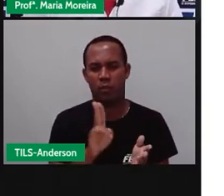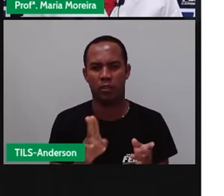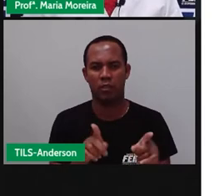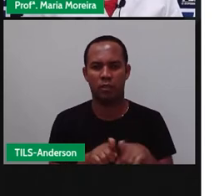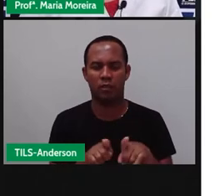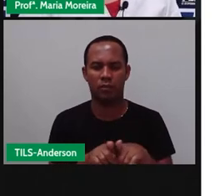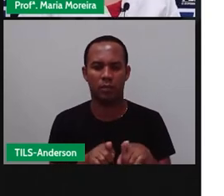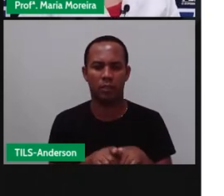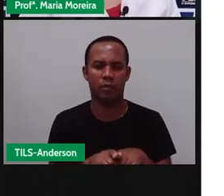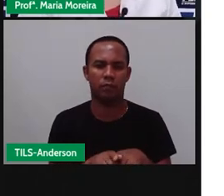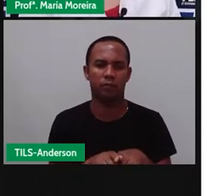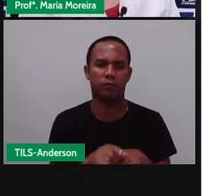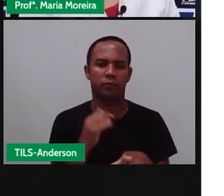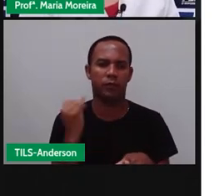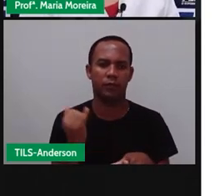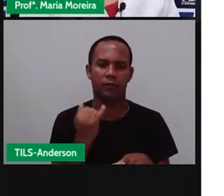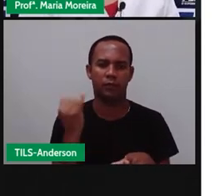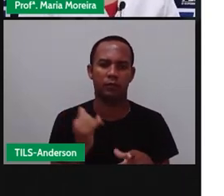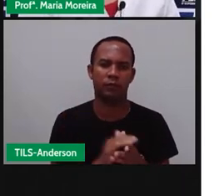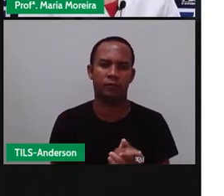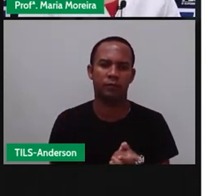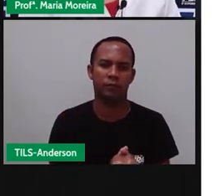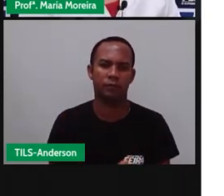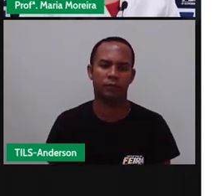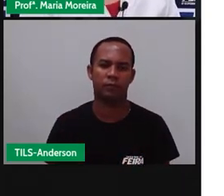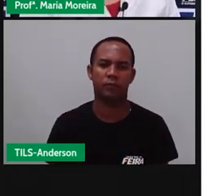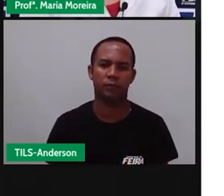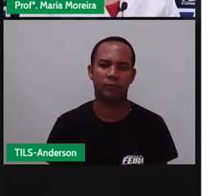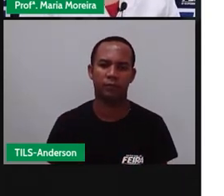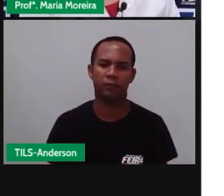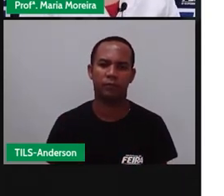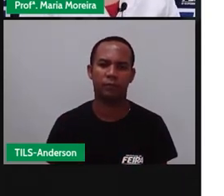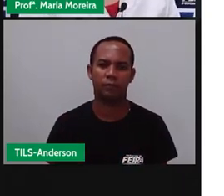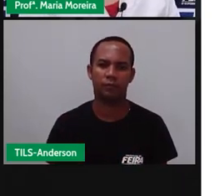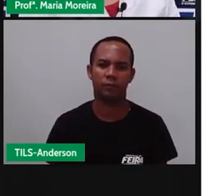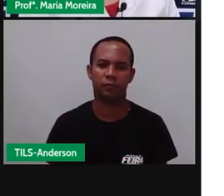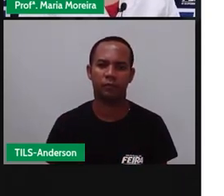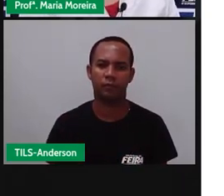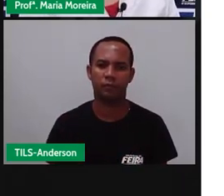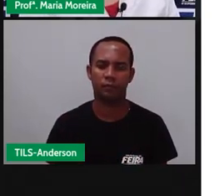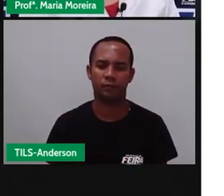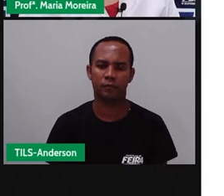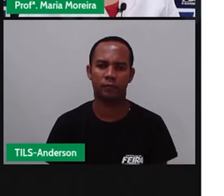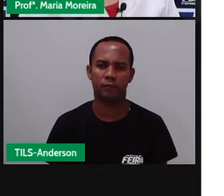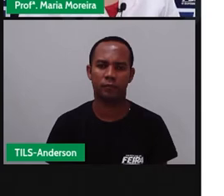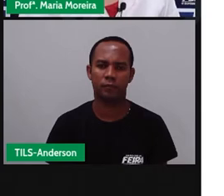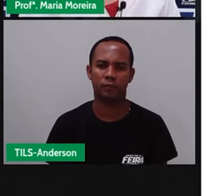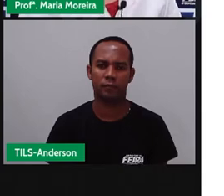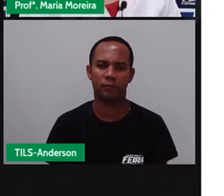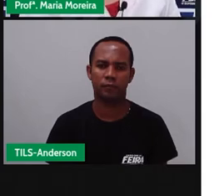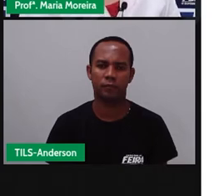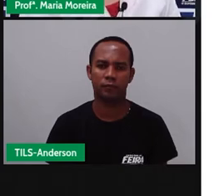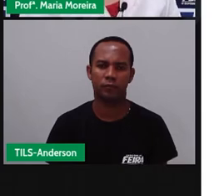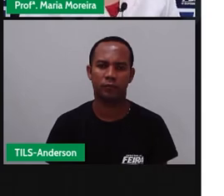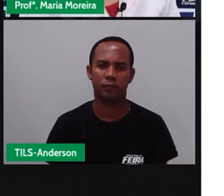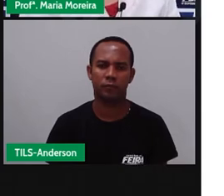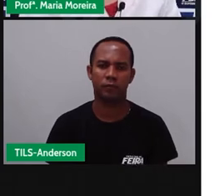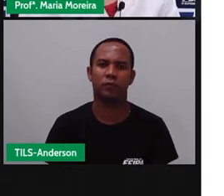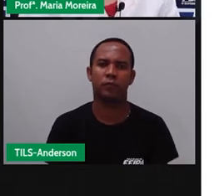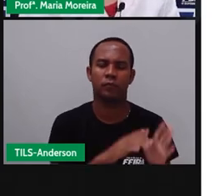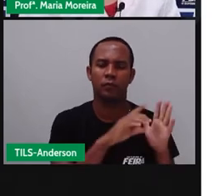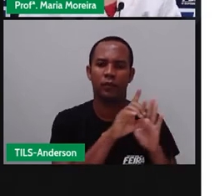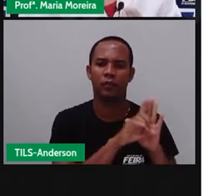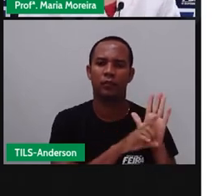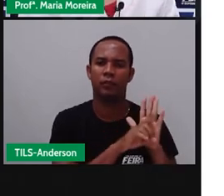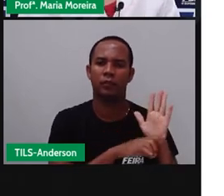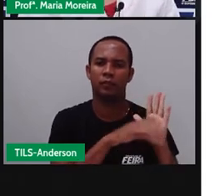aí já ajuda, inclusive, o meio ambiente, tá, gente? E aí a gente tem aqui, né, um aplicativo que é para você fazer o quê? Listas. Pode ser